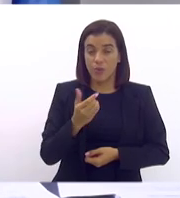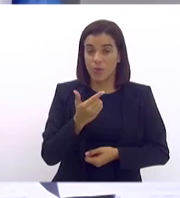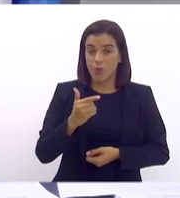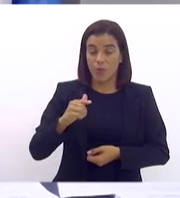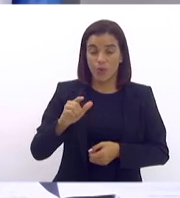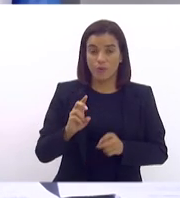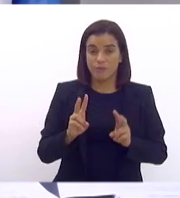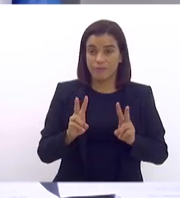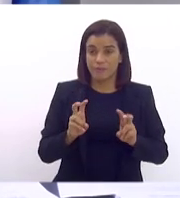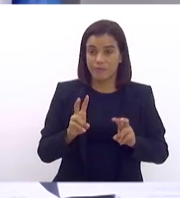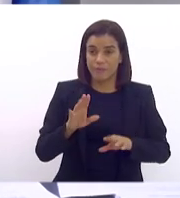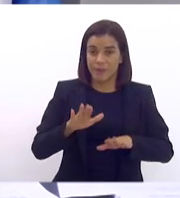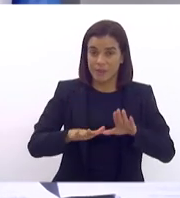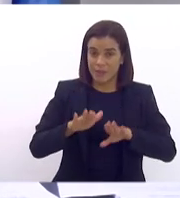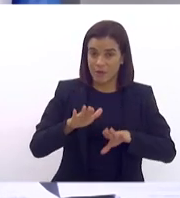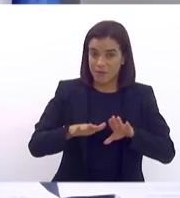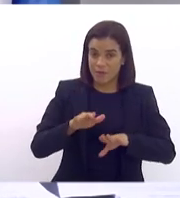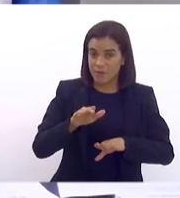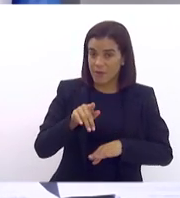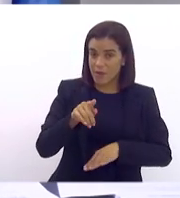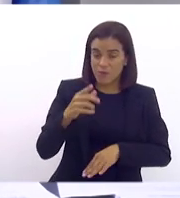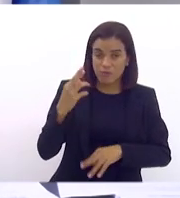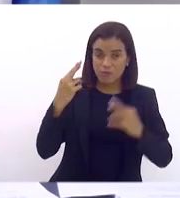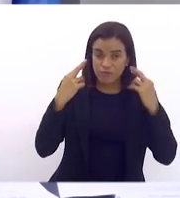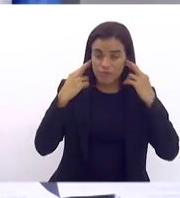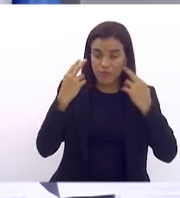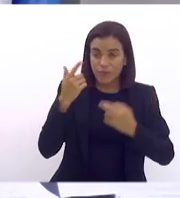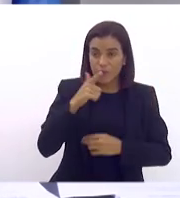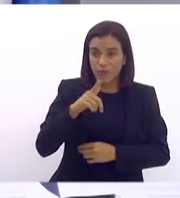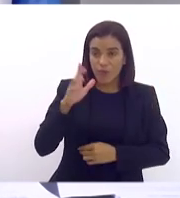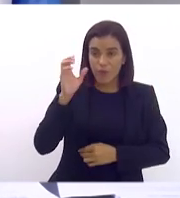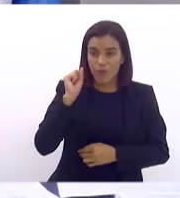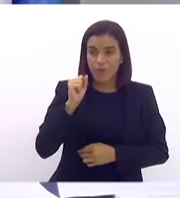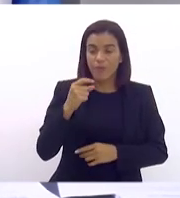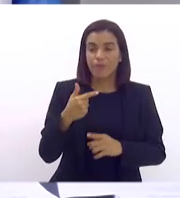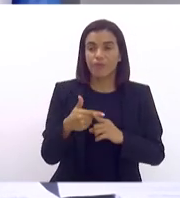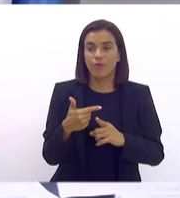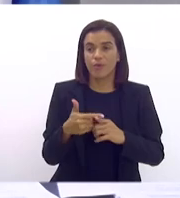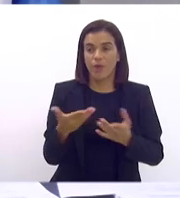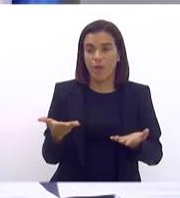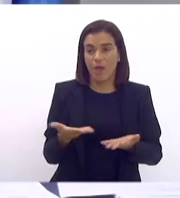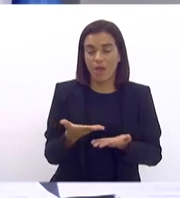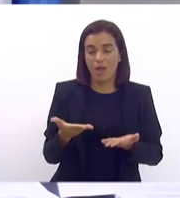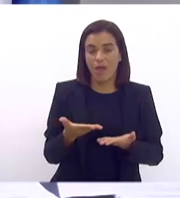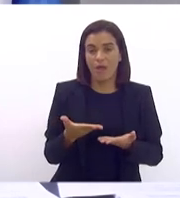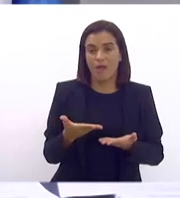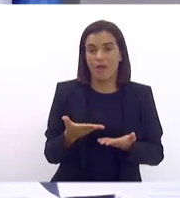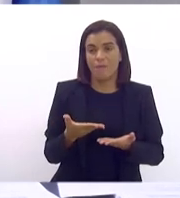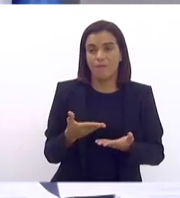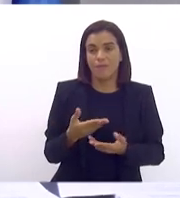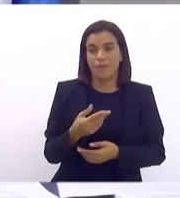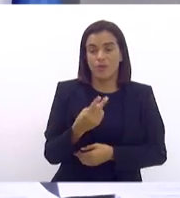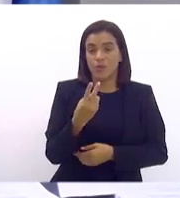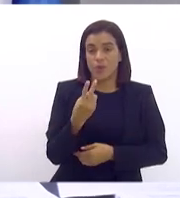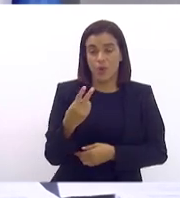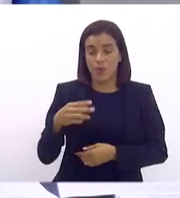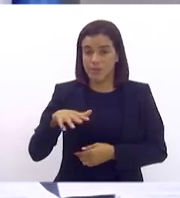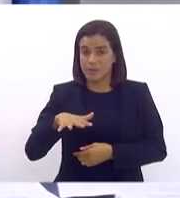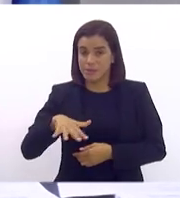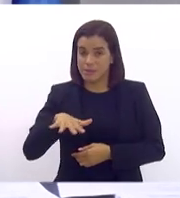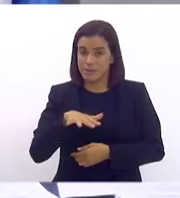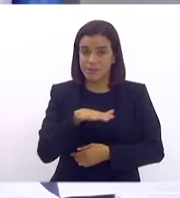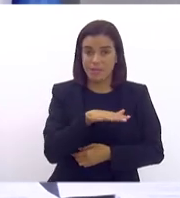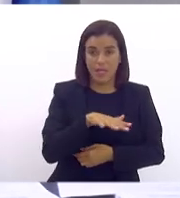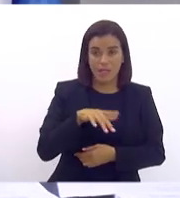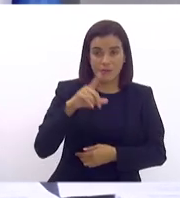que talvez Vossa Excelência não tenha ouvido é porque nos chegou até essa CPI dois casos de